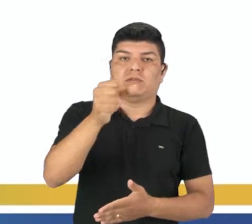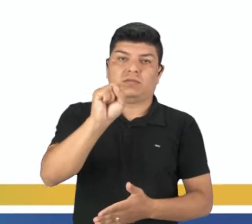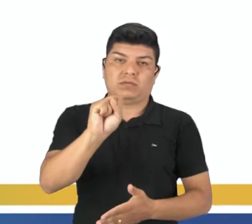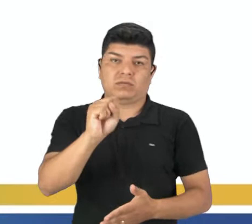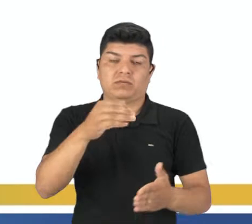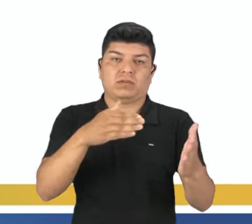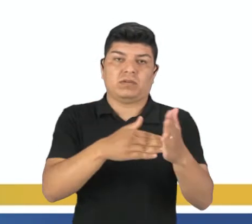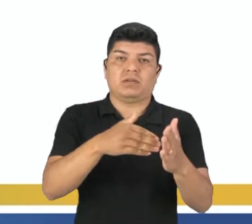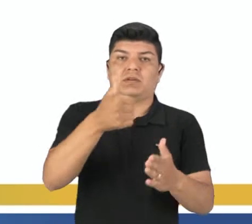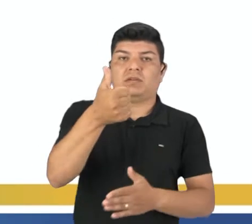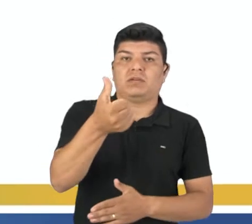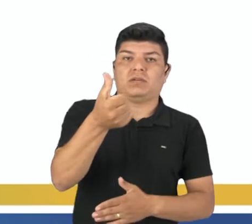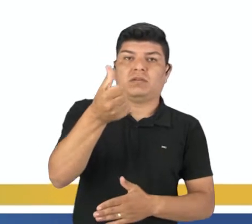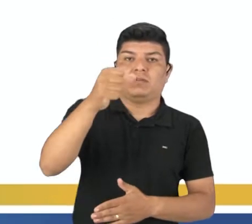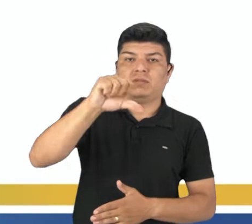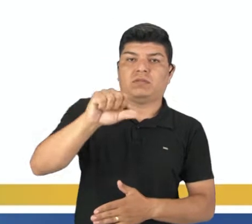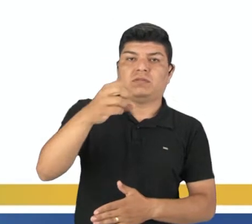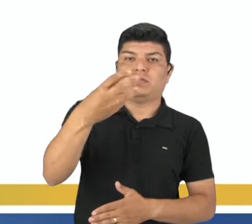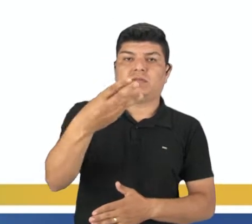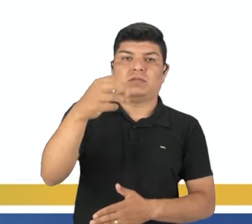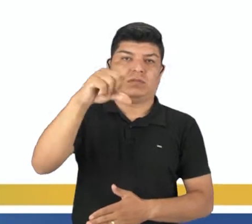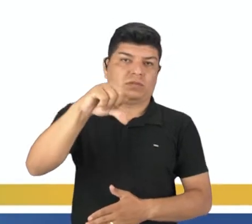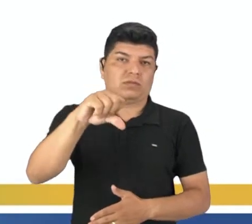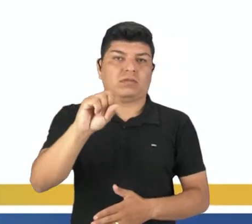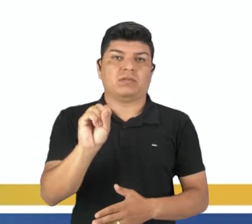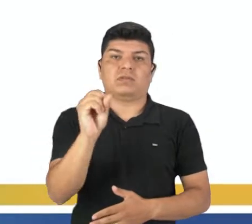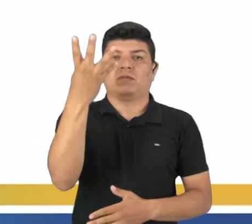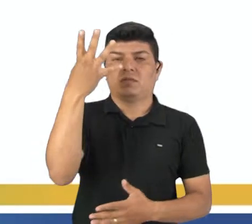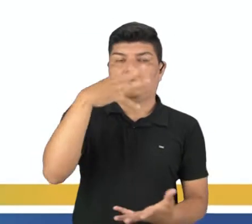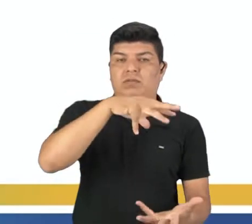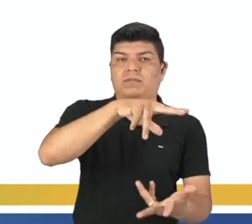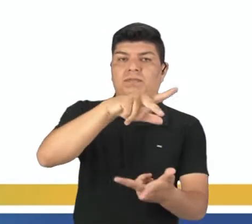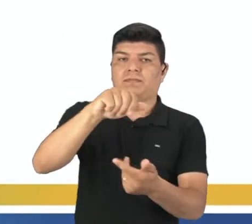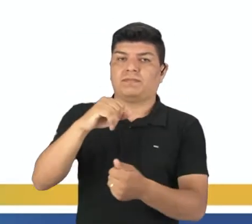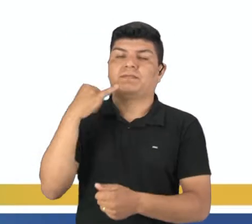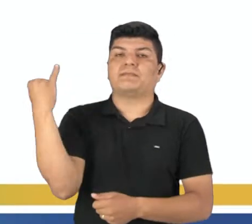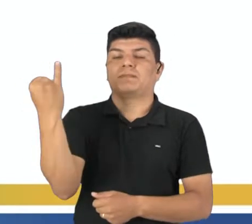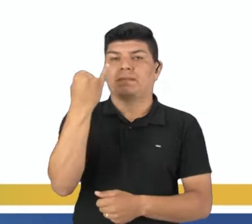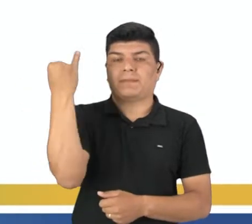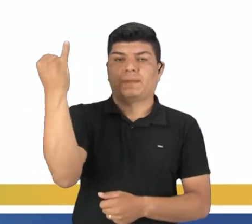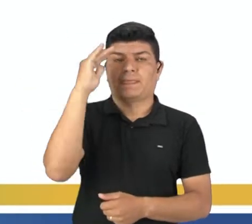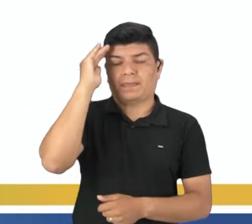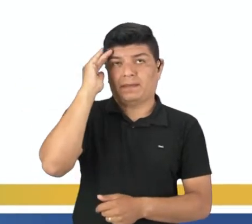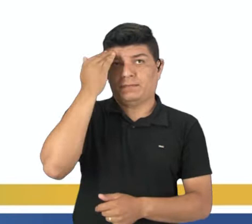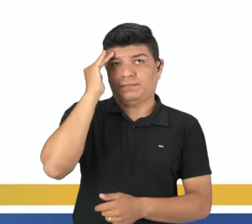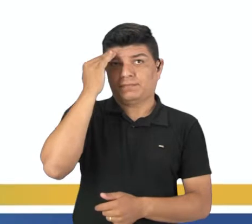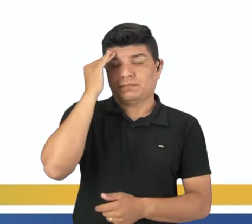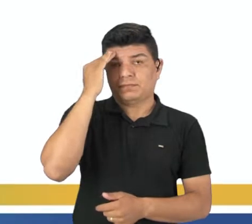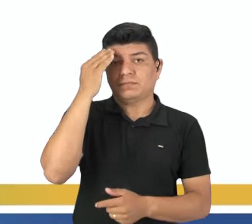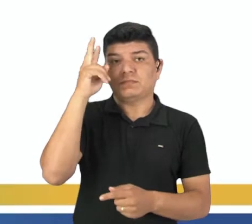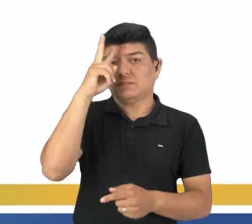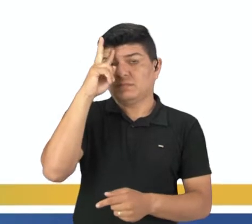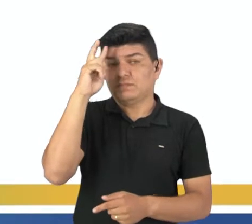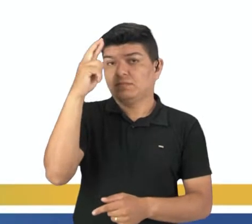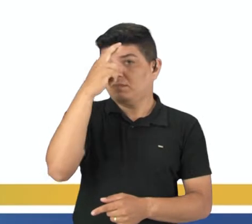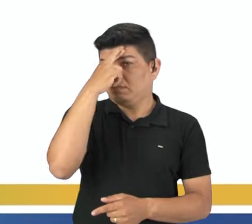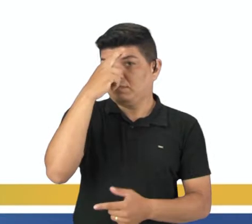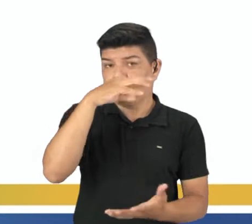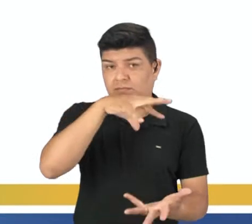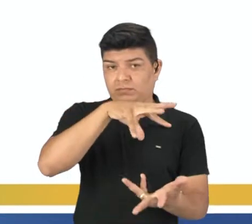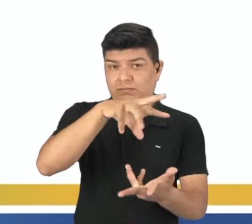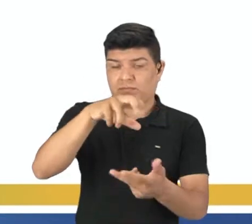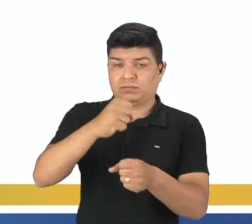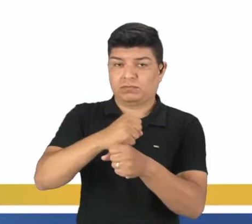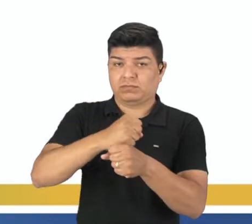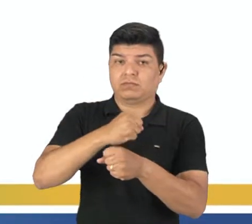Este período foi marcado por vários acontecimentos mundiais, que são de extrema importância para entendermos a história mundial dos anos